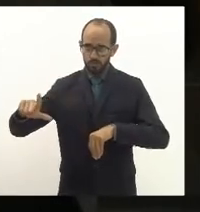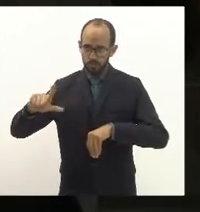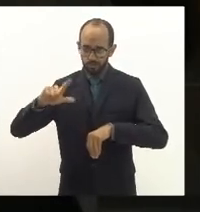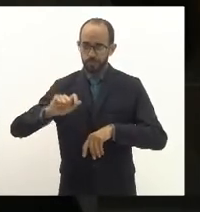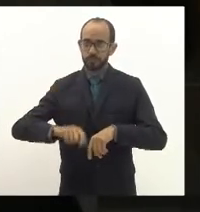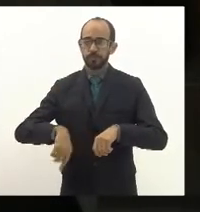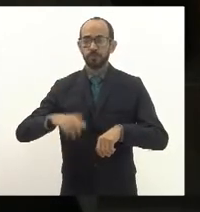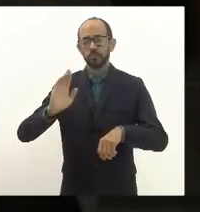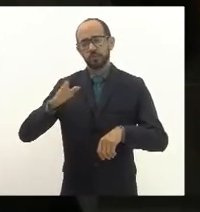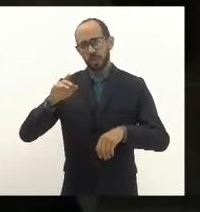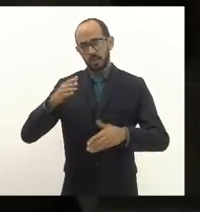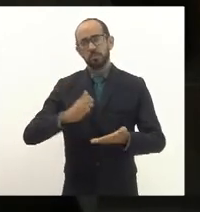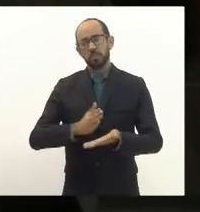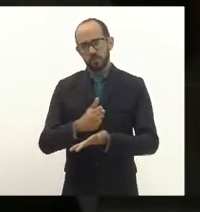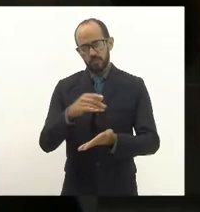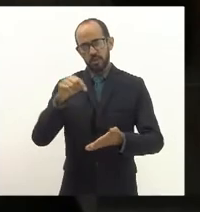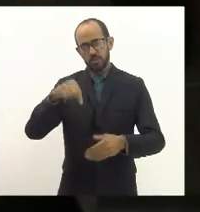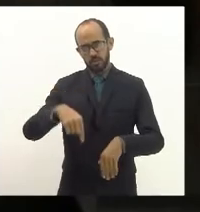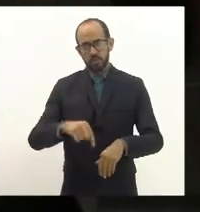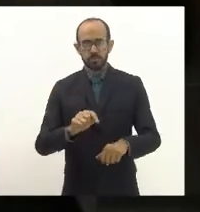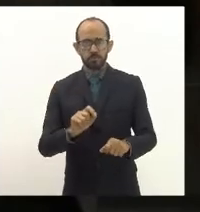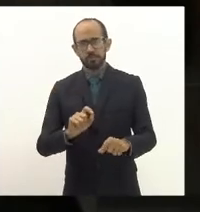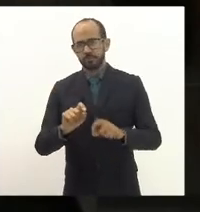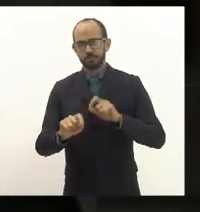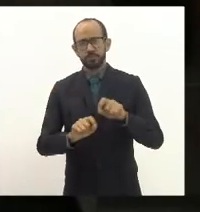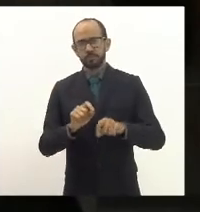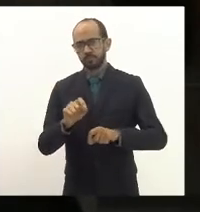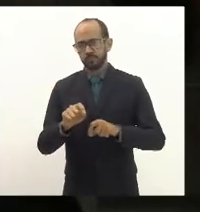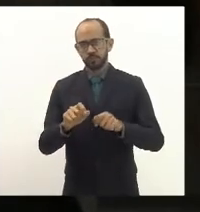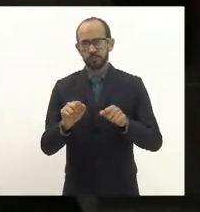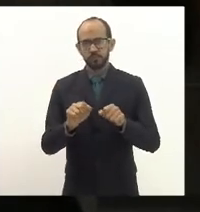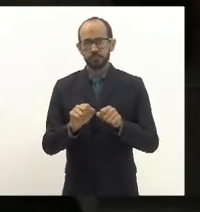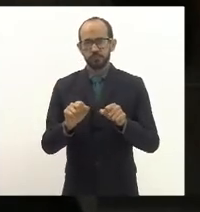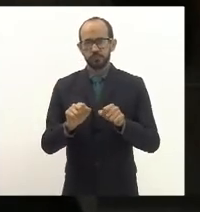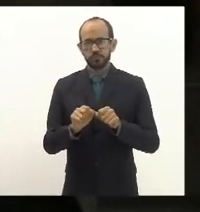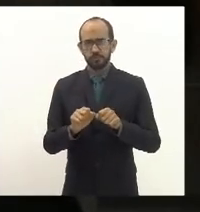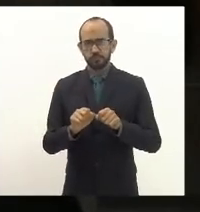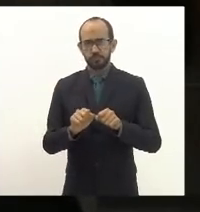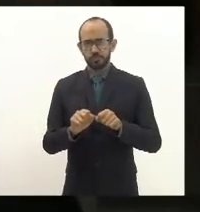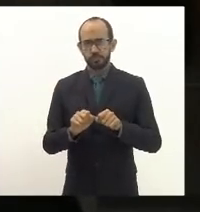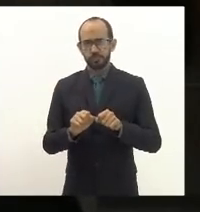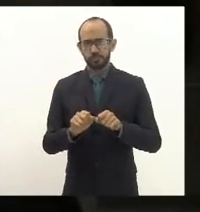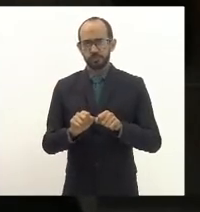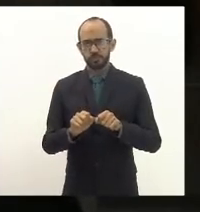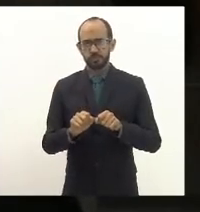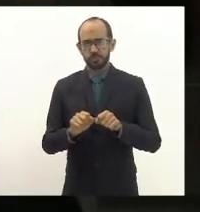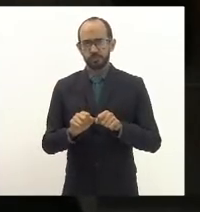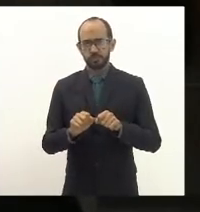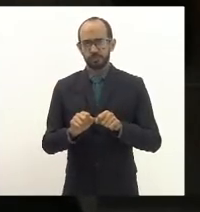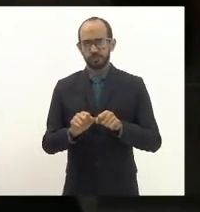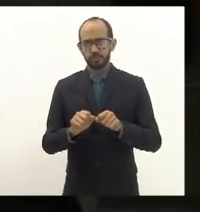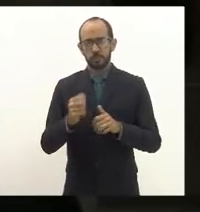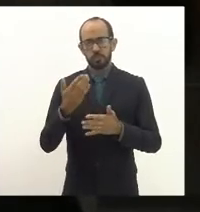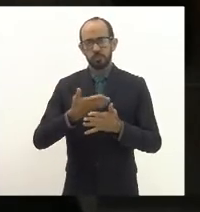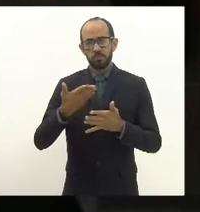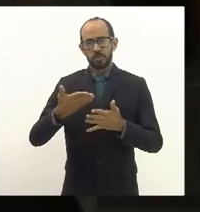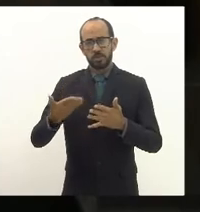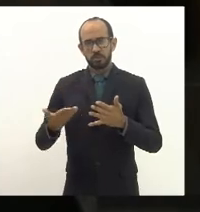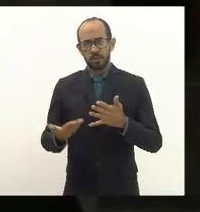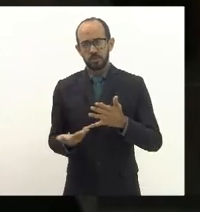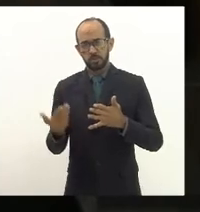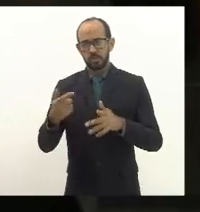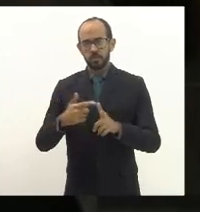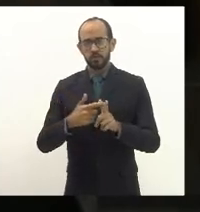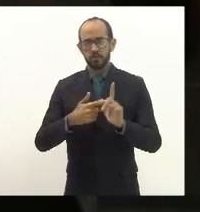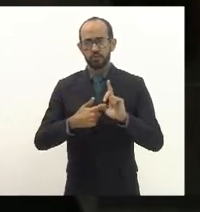que já tínhamos aprovado, que era para fazer um parcelamento de